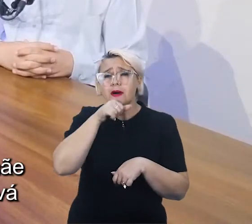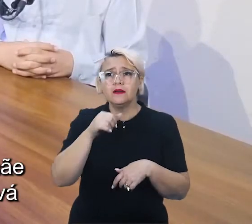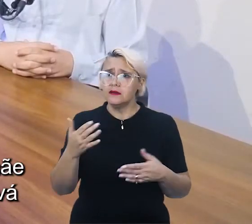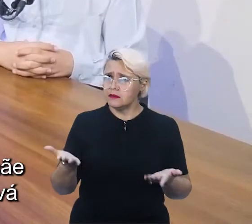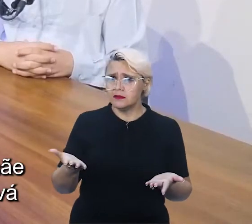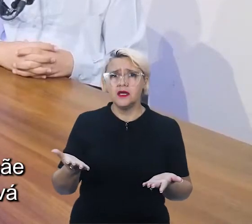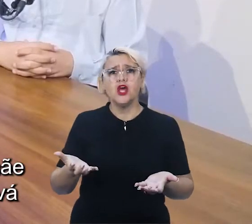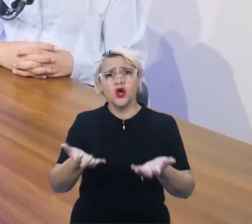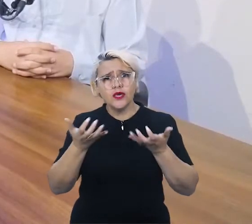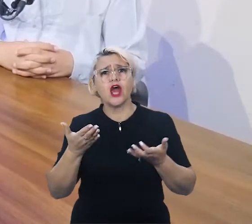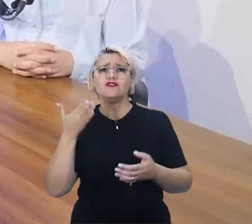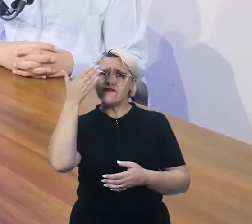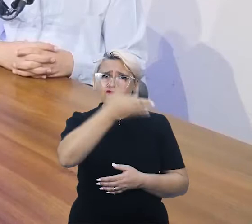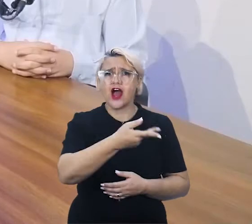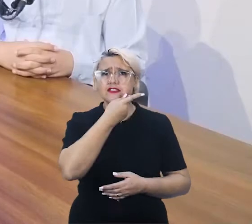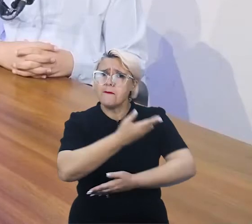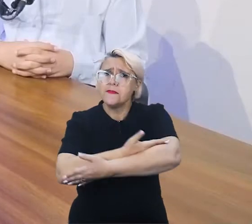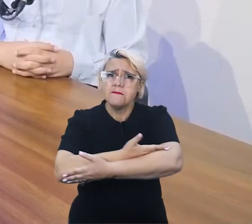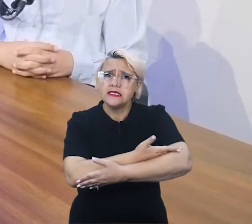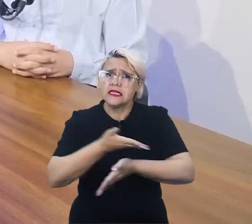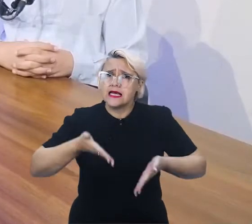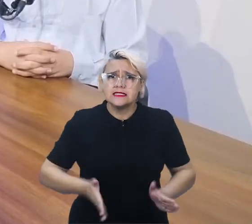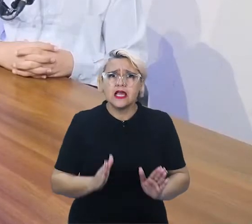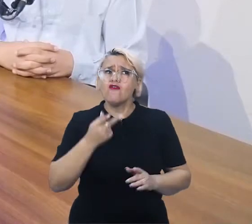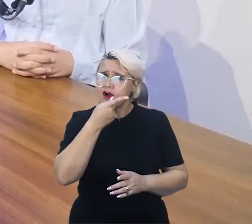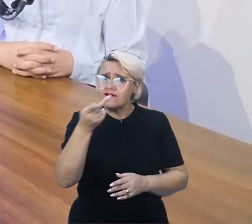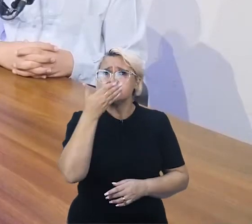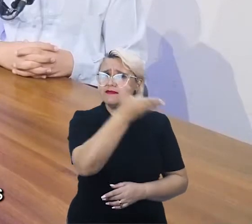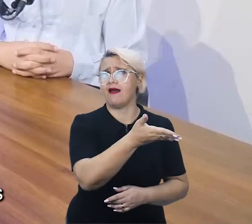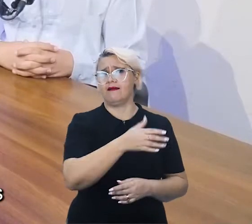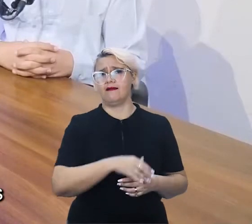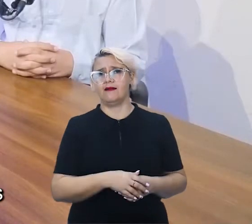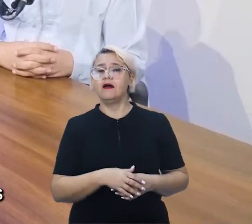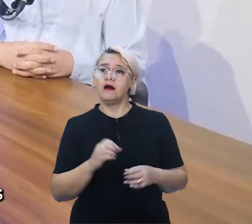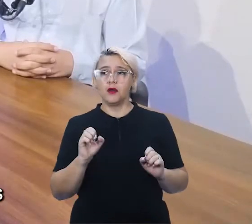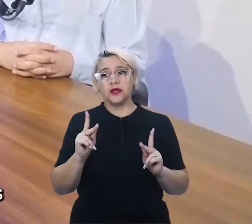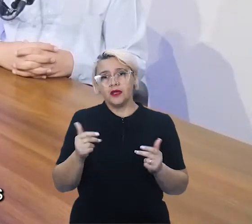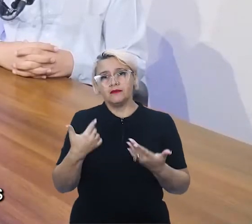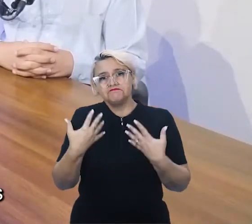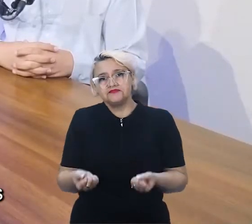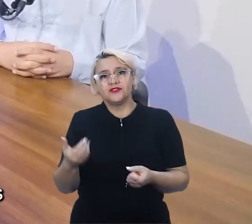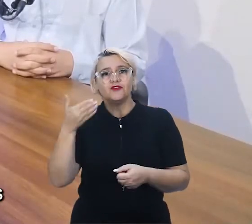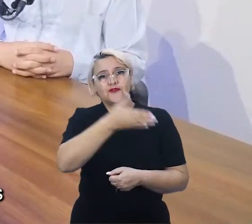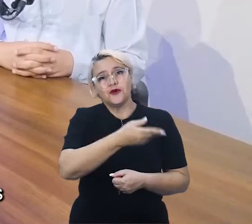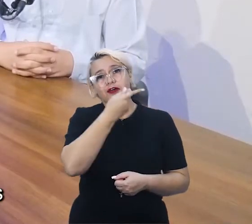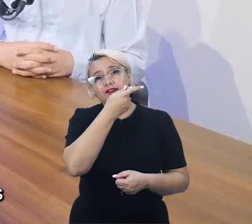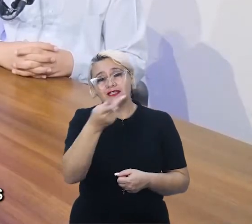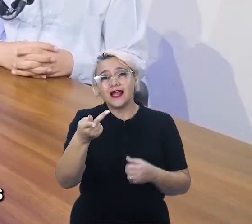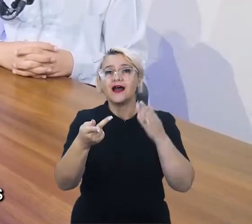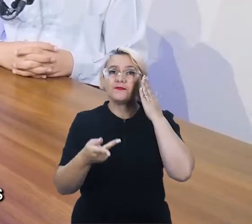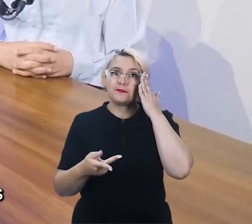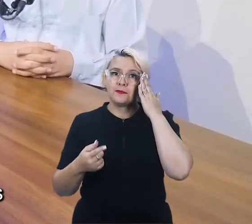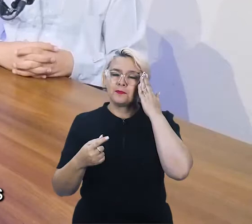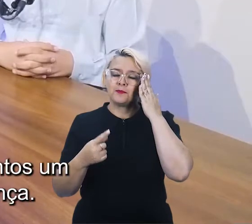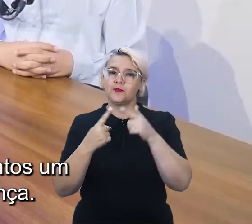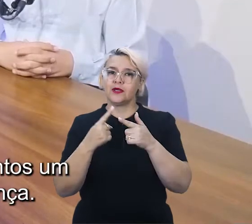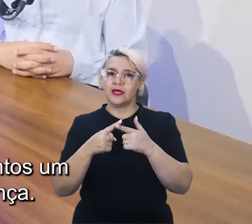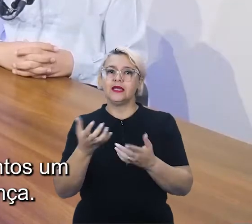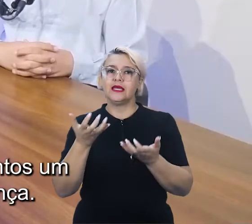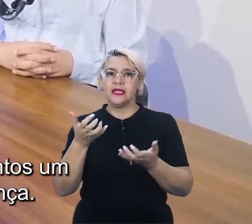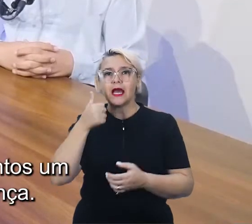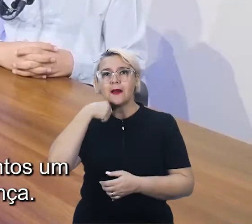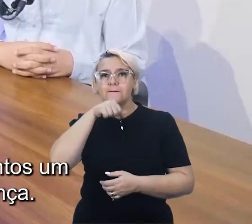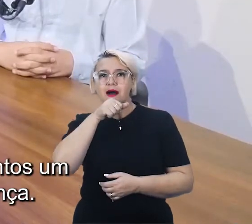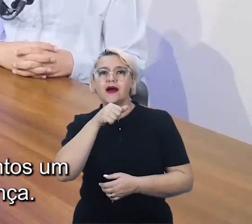Ele falou: eu quero que você vá, amanhã é um bebezinho que nasceu, vai visitar. Eu acabei indo visitar, atendendo ao meu filho, que queria que as mães